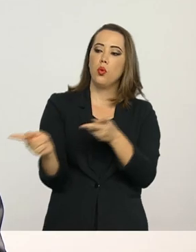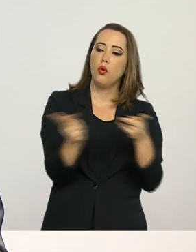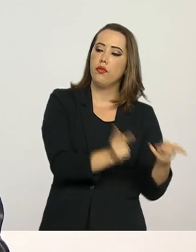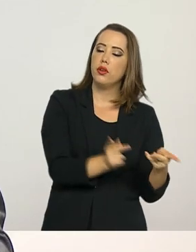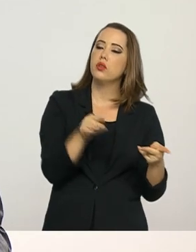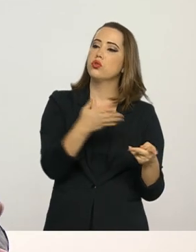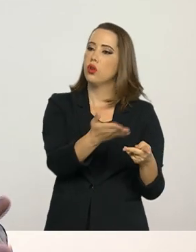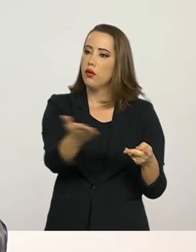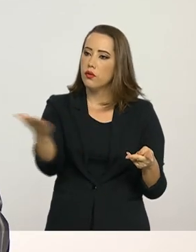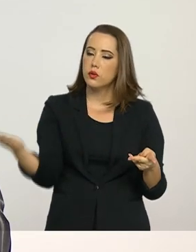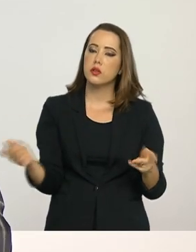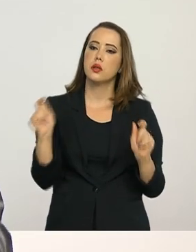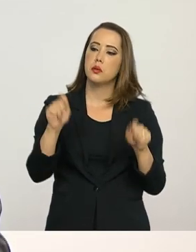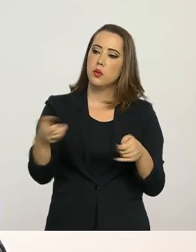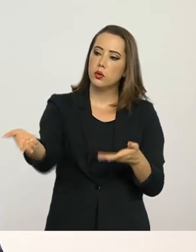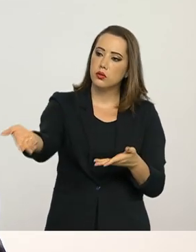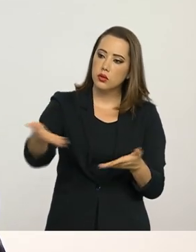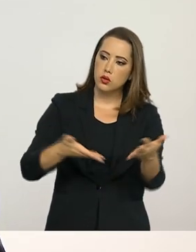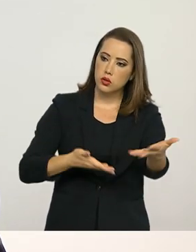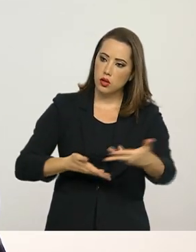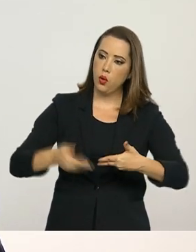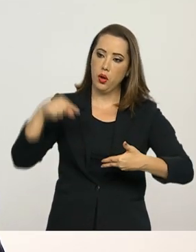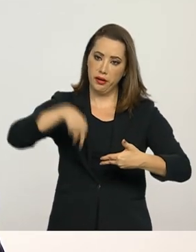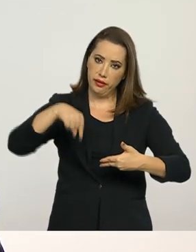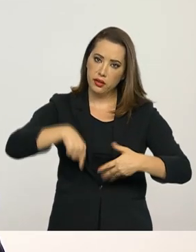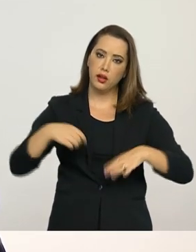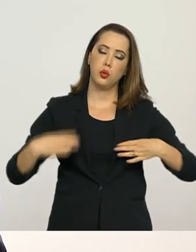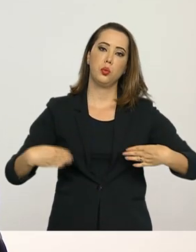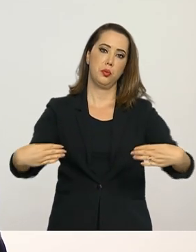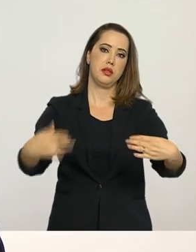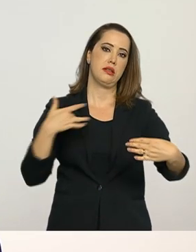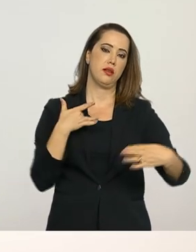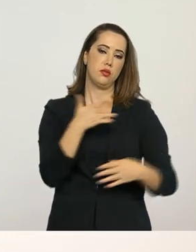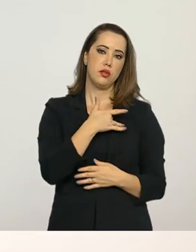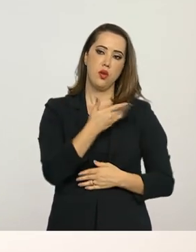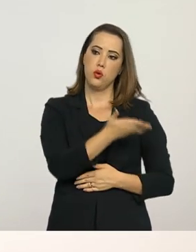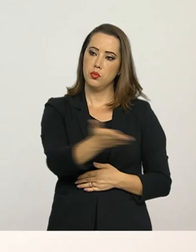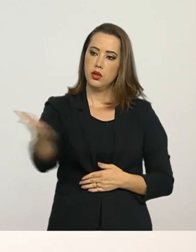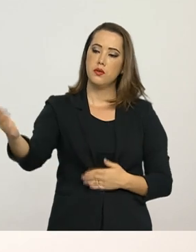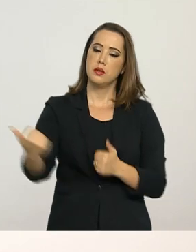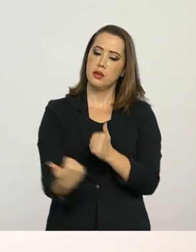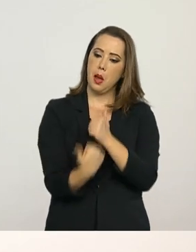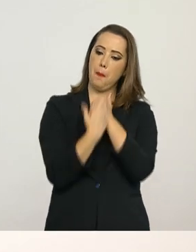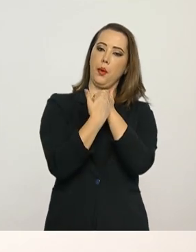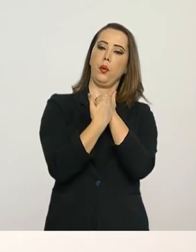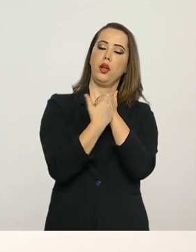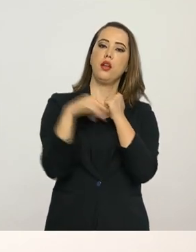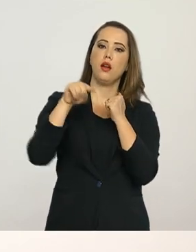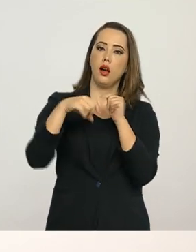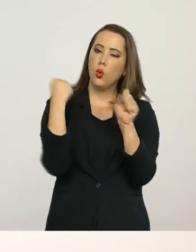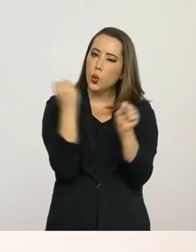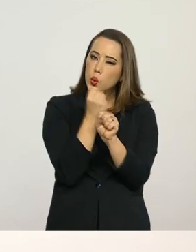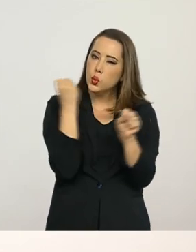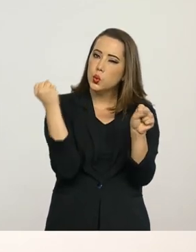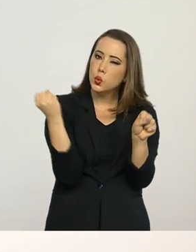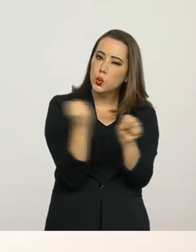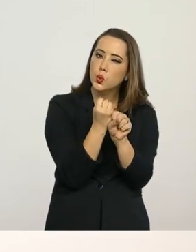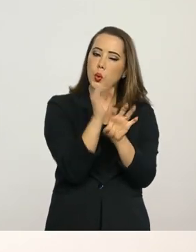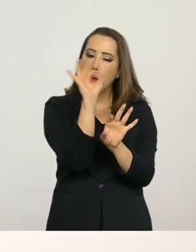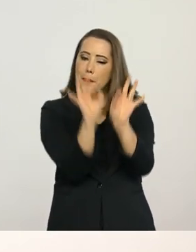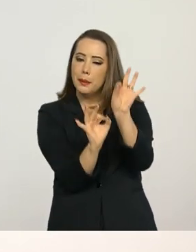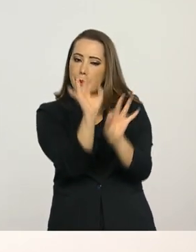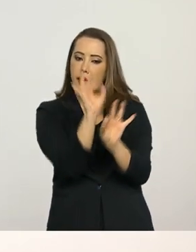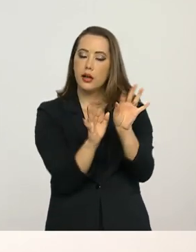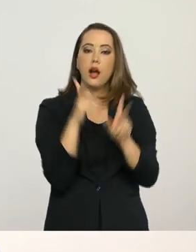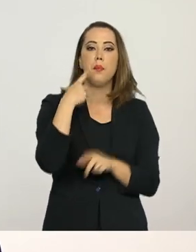para que vocês venham agora para dentro do Ministério da Saúde, para que vocês ajudem a construir a política de saúde que